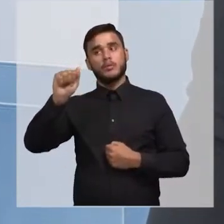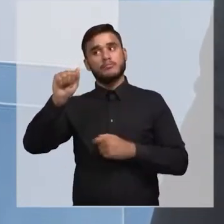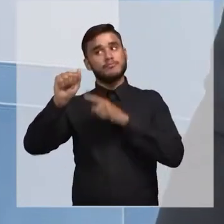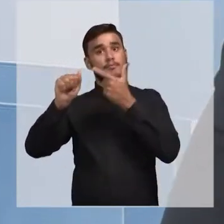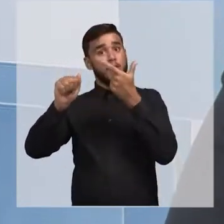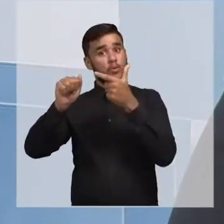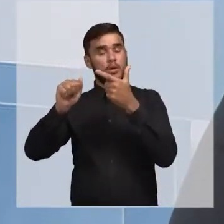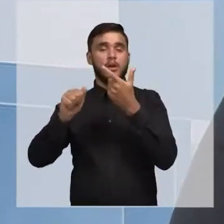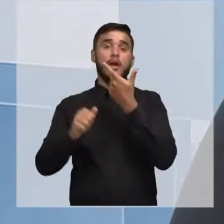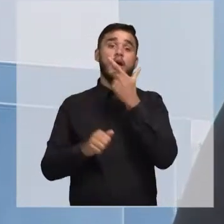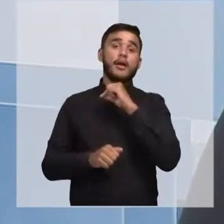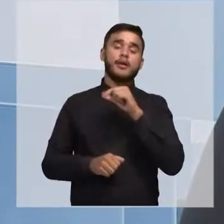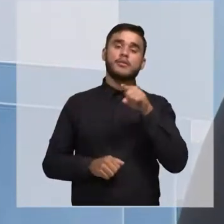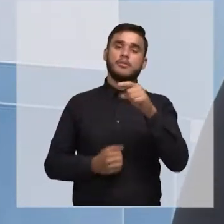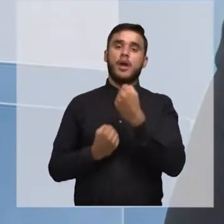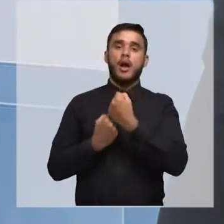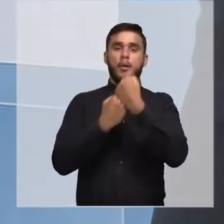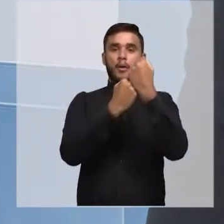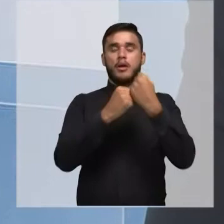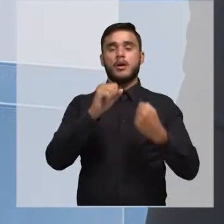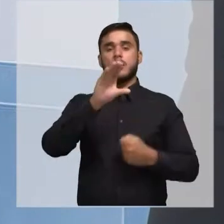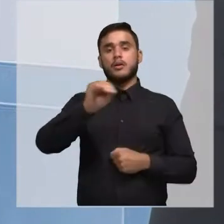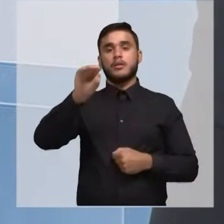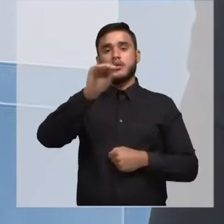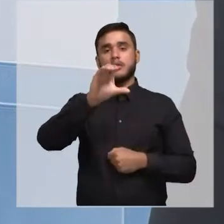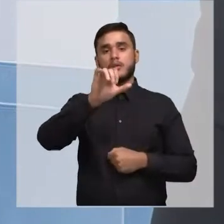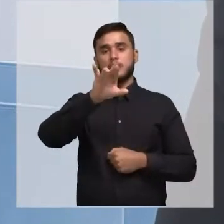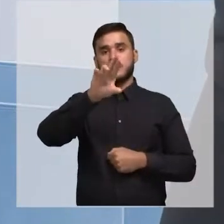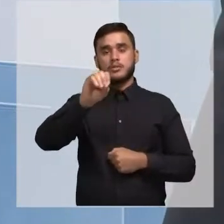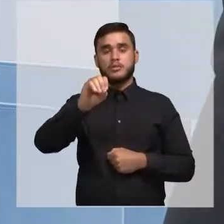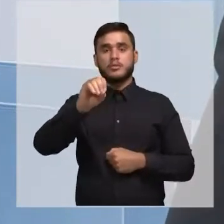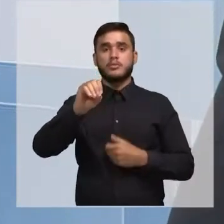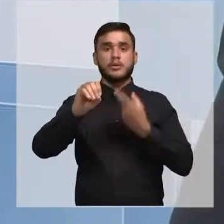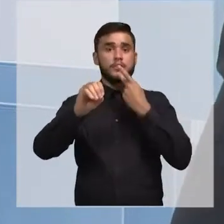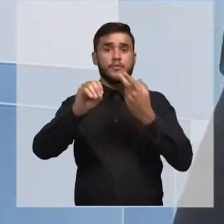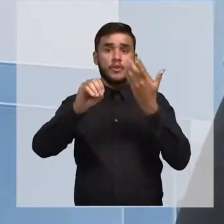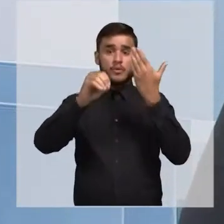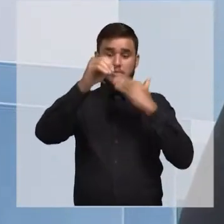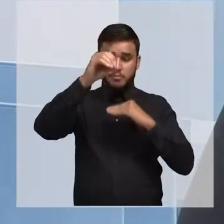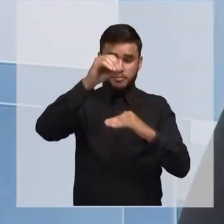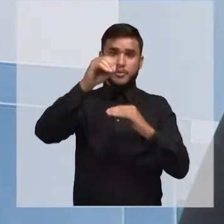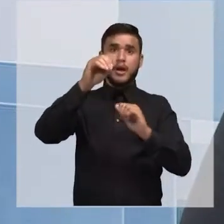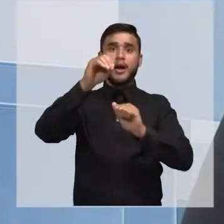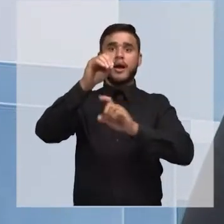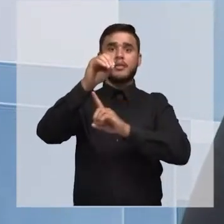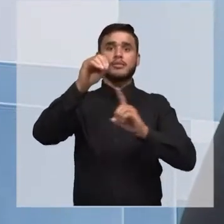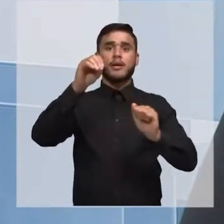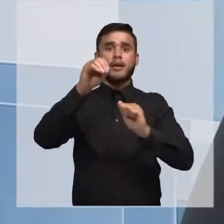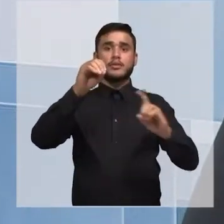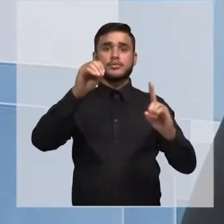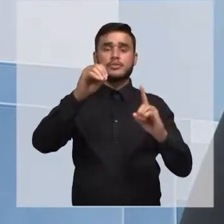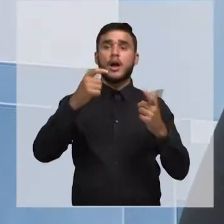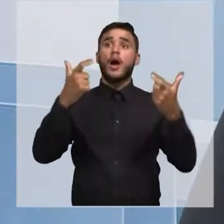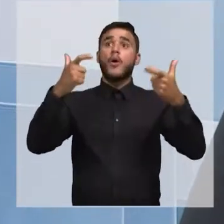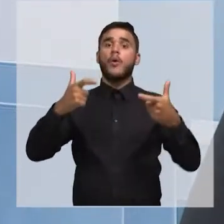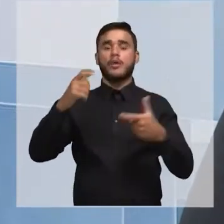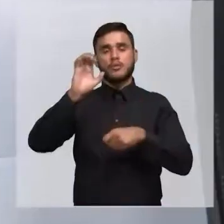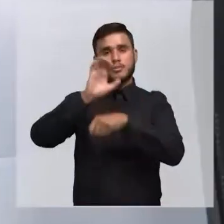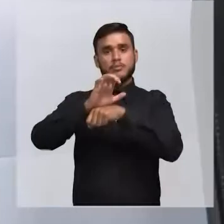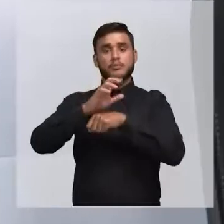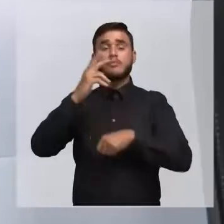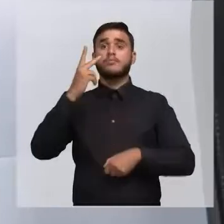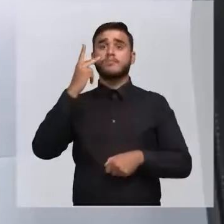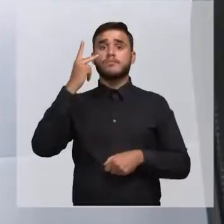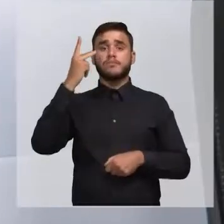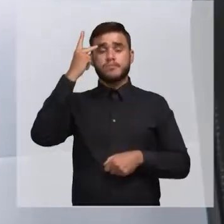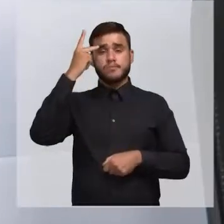Então não era para estar batendo. Não era, não. Porque o homem principal depois do Lula é o Haddad tem menos que o Ciro na terra dele. Sem dúvida, sem dúvida. Né? Aí você abaixa um pouco mais, Carlos